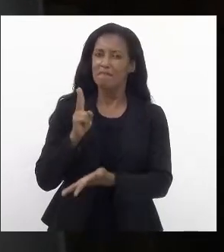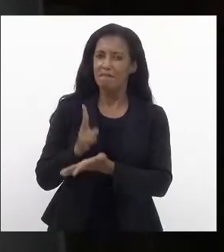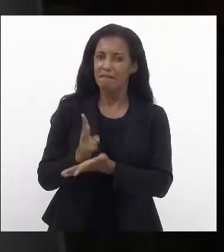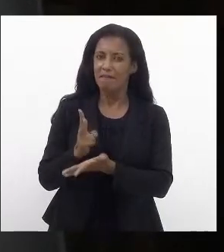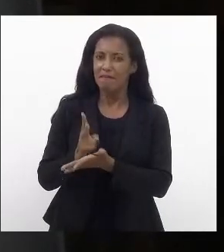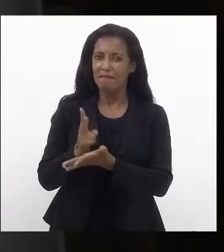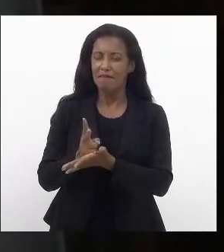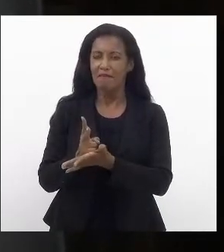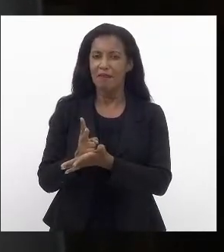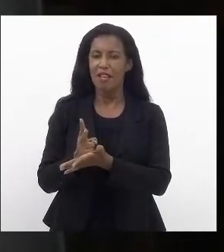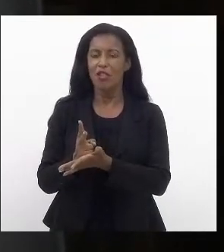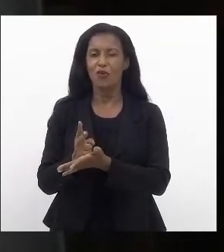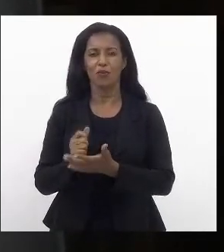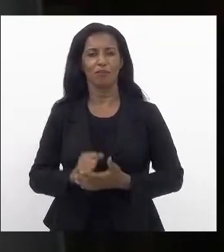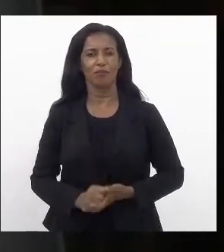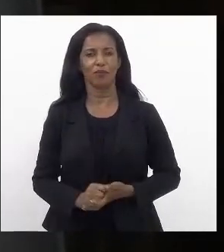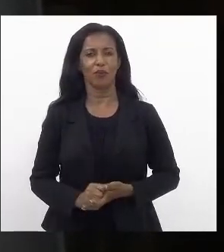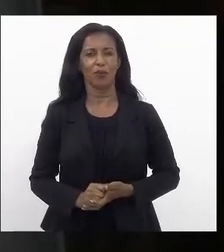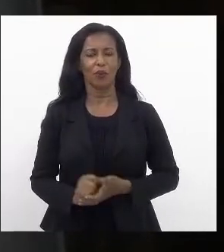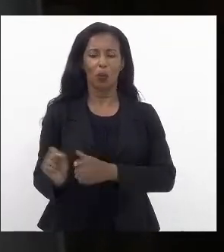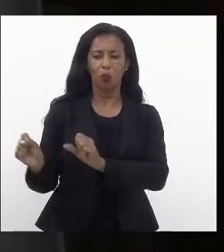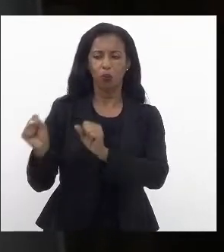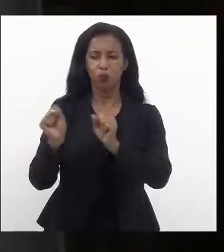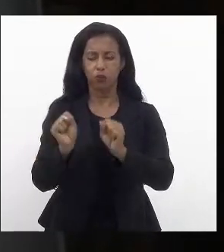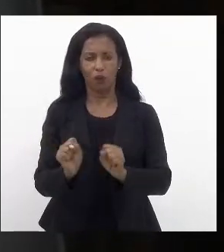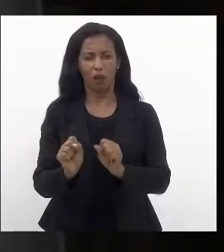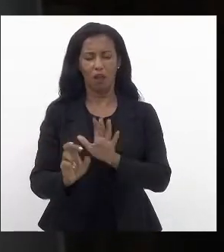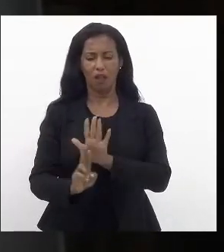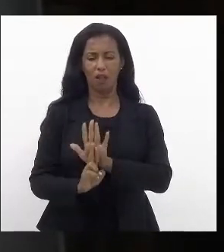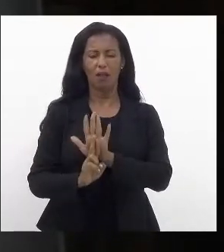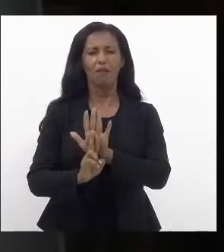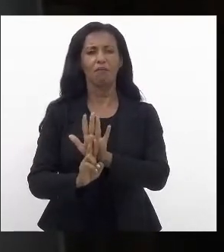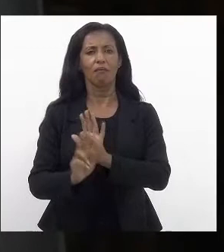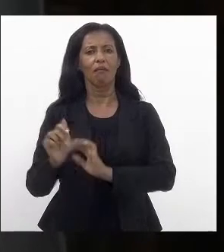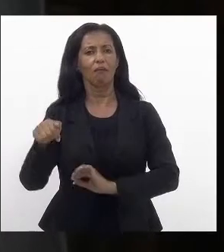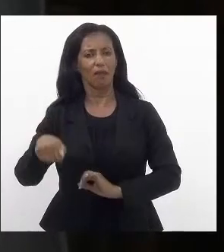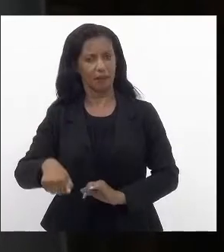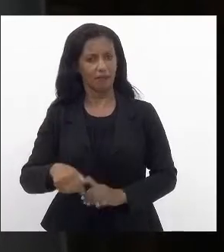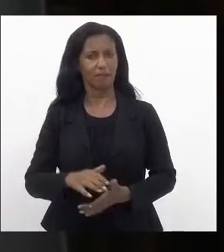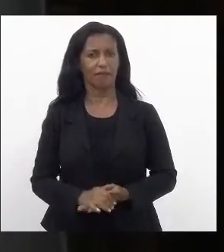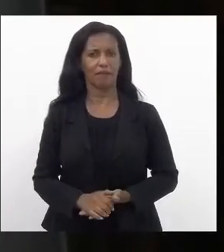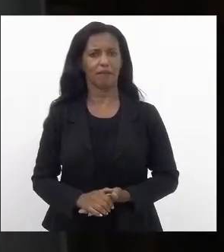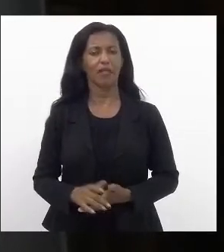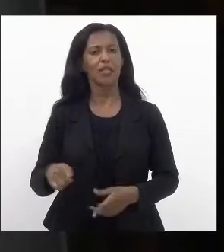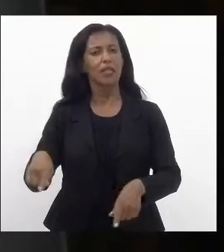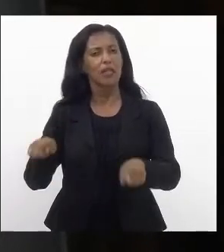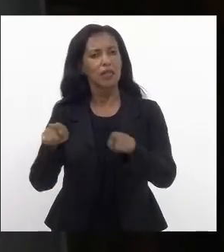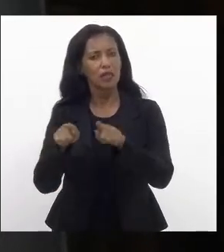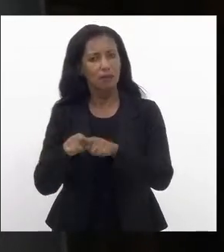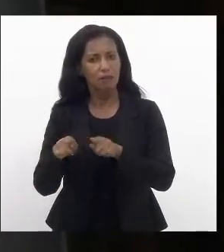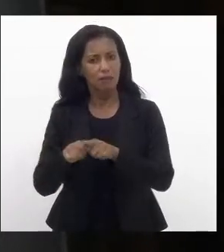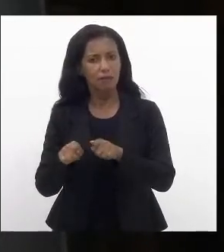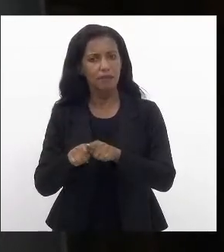a autoridade que ele representa aqui, ele também